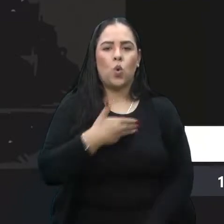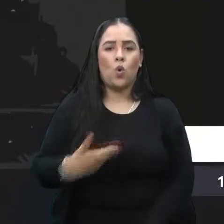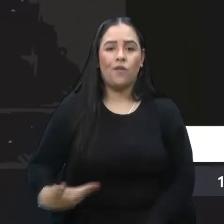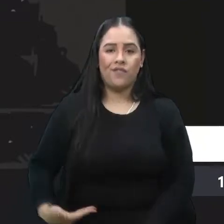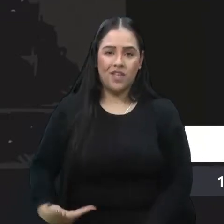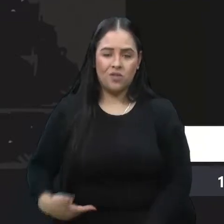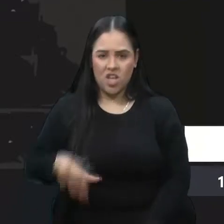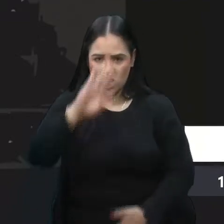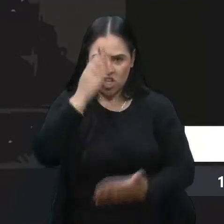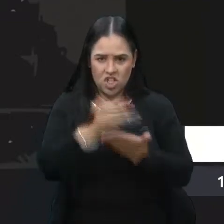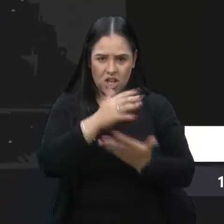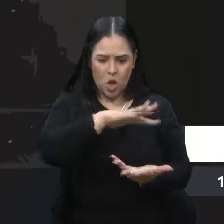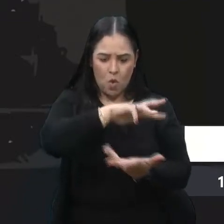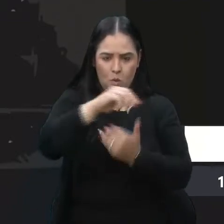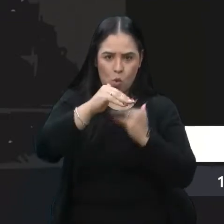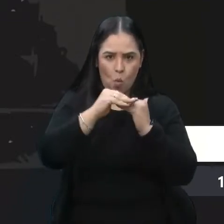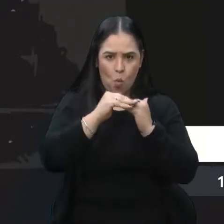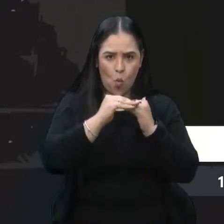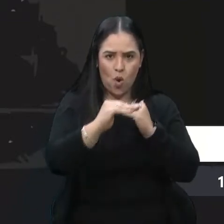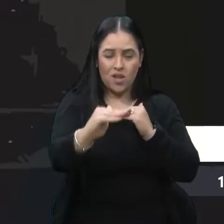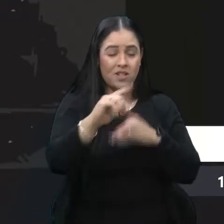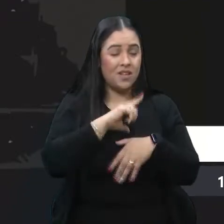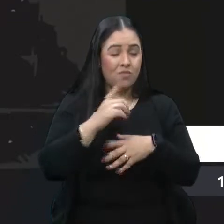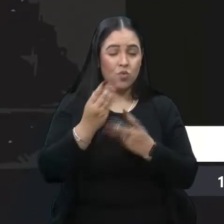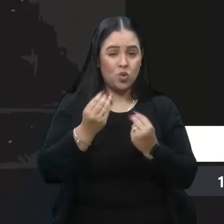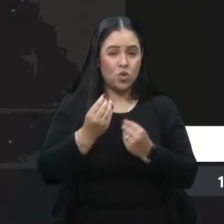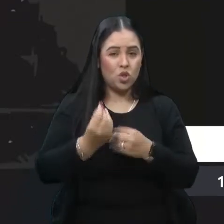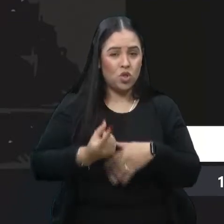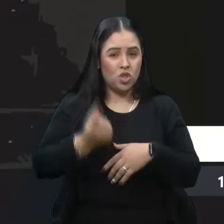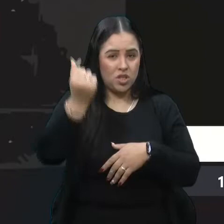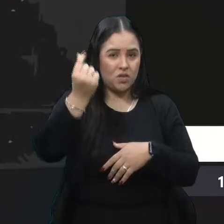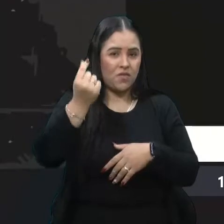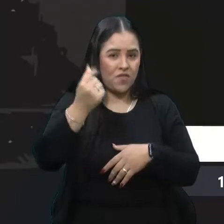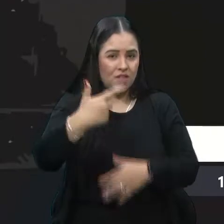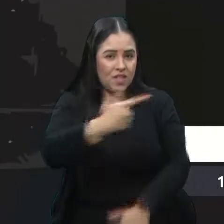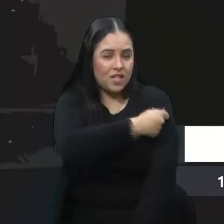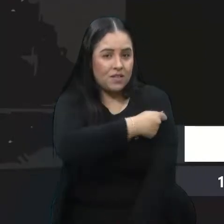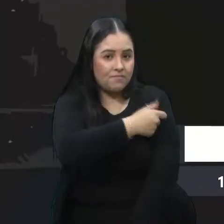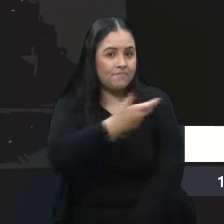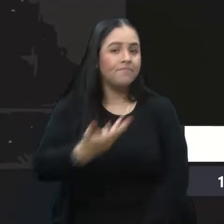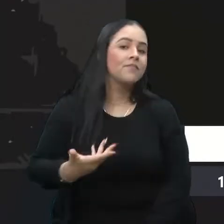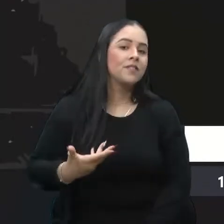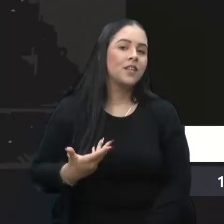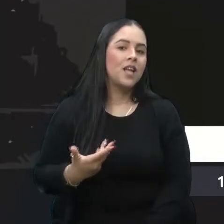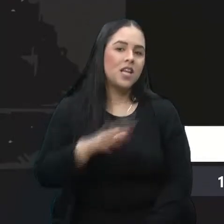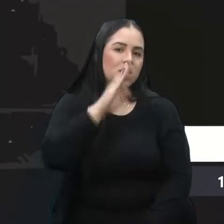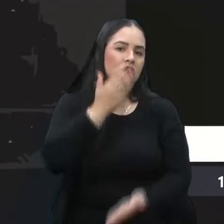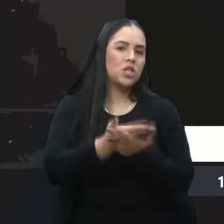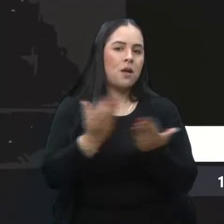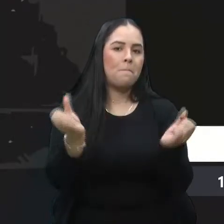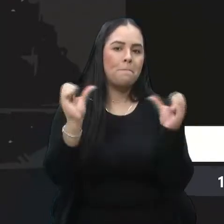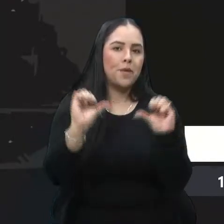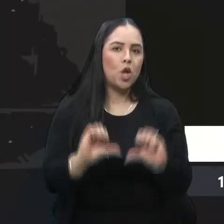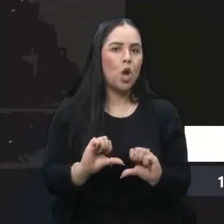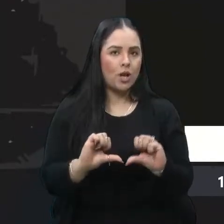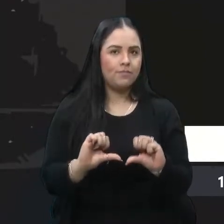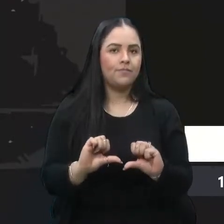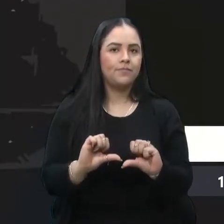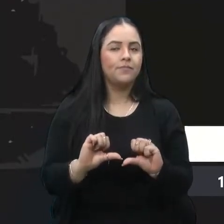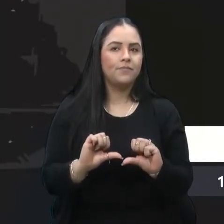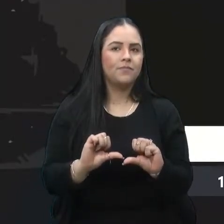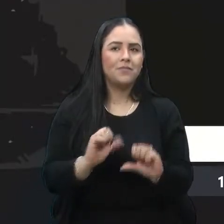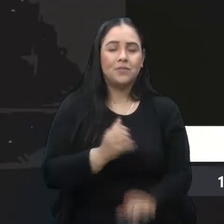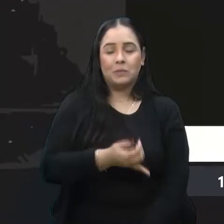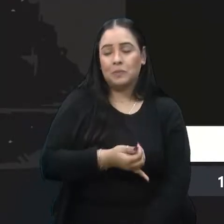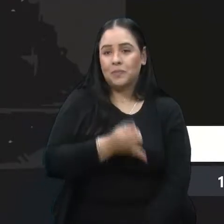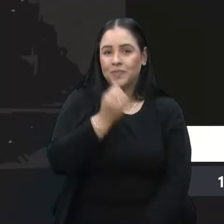governo que superfaturou vacina, etc., do governo federal, a situação seria muito pior. Para trazer um exemplo aqui